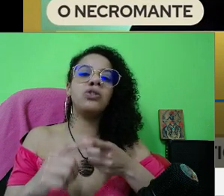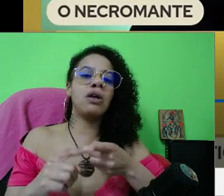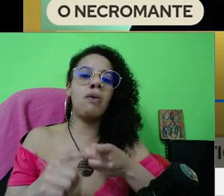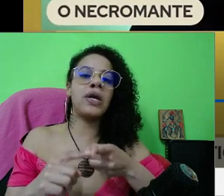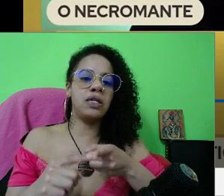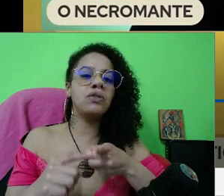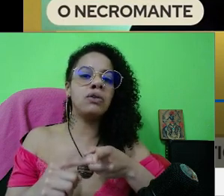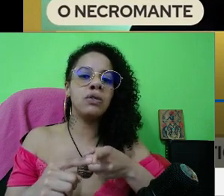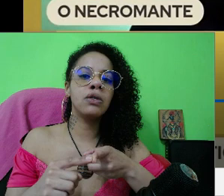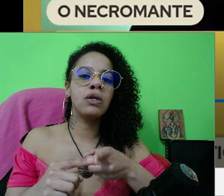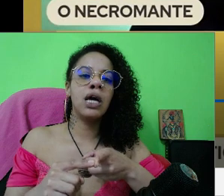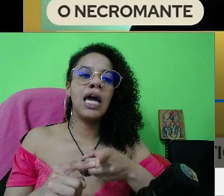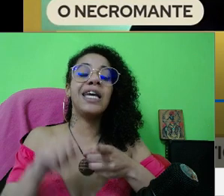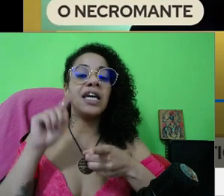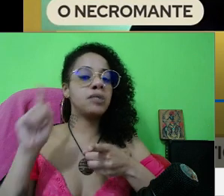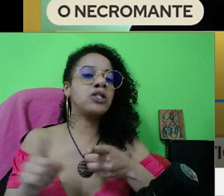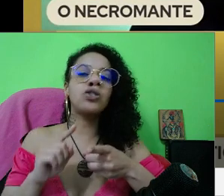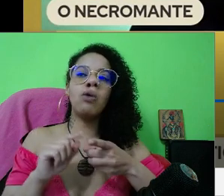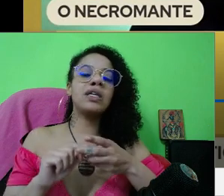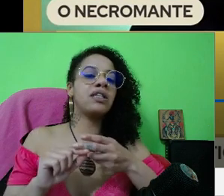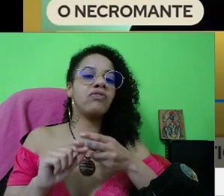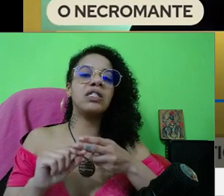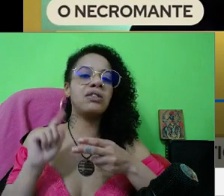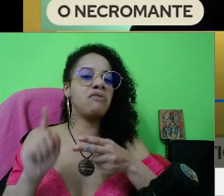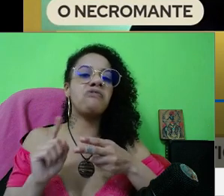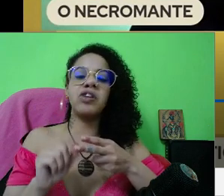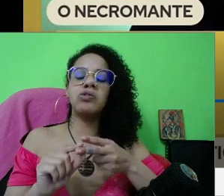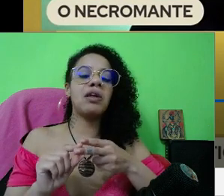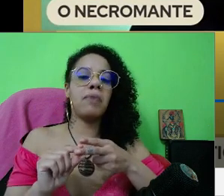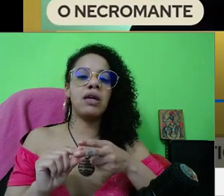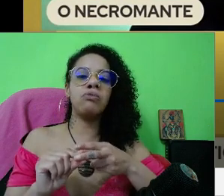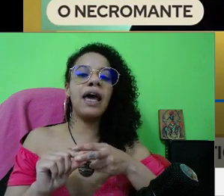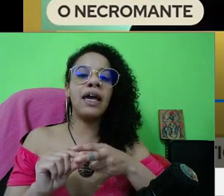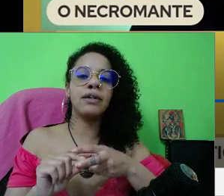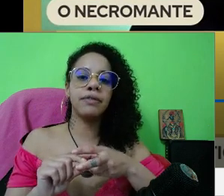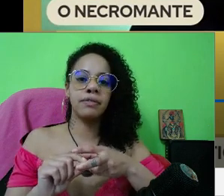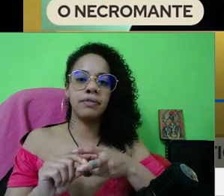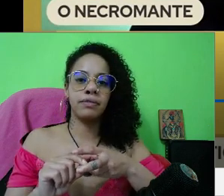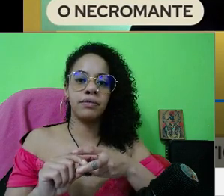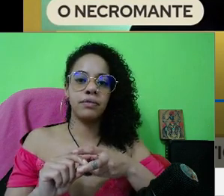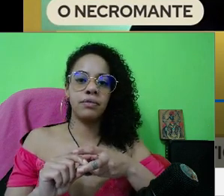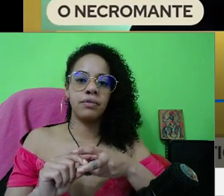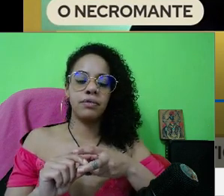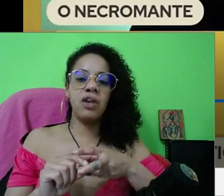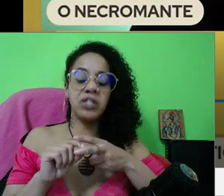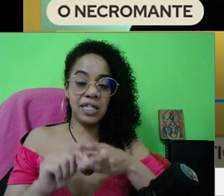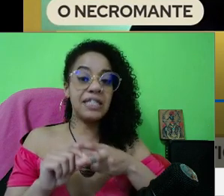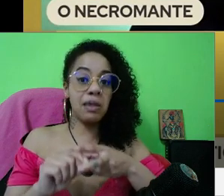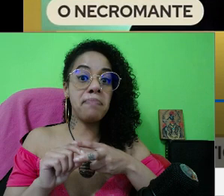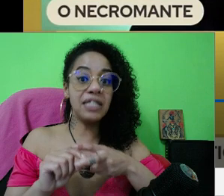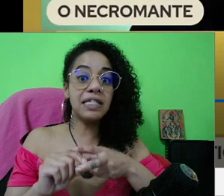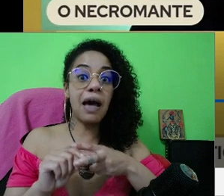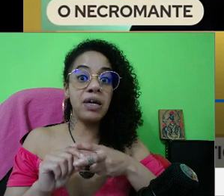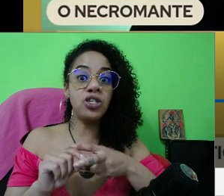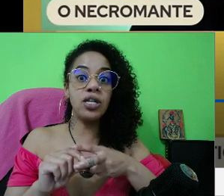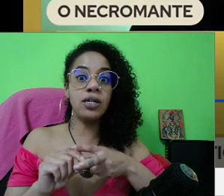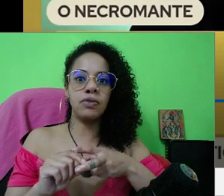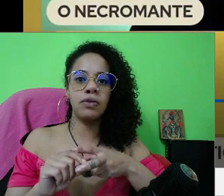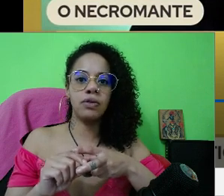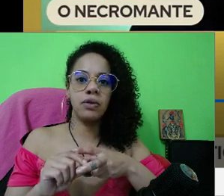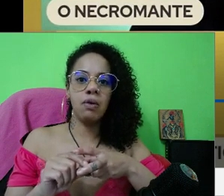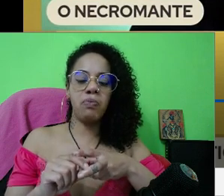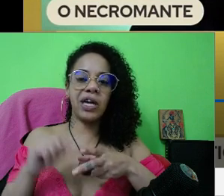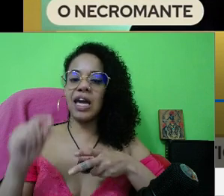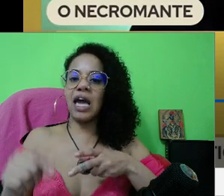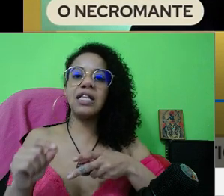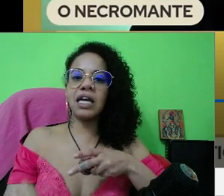tenho emocional para isso e as pessoas que vocês estão envolvendo também não tem e vocês também sabem disso